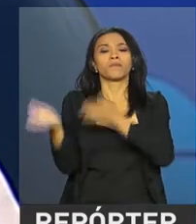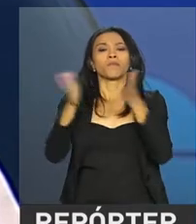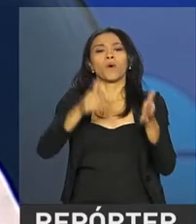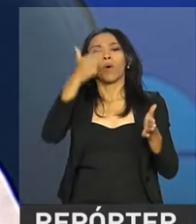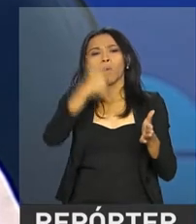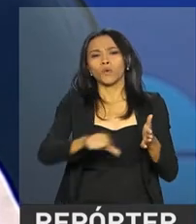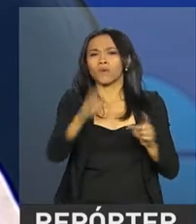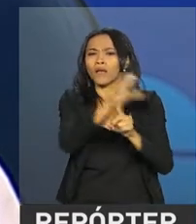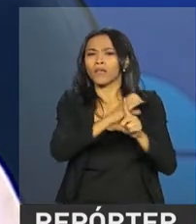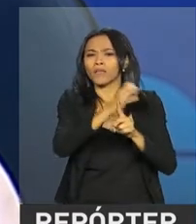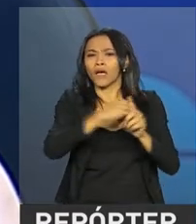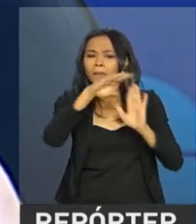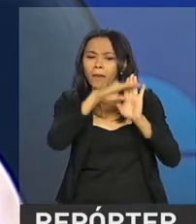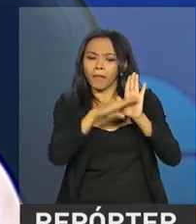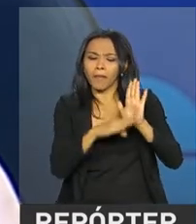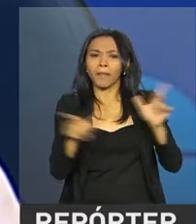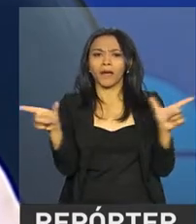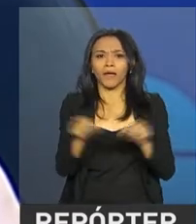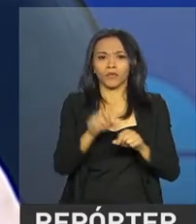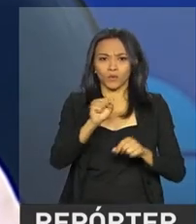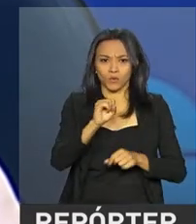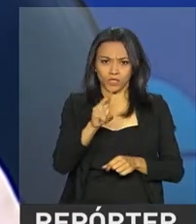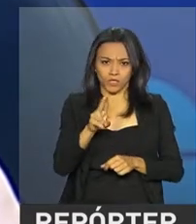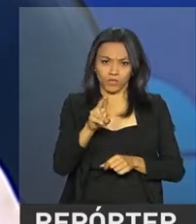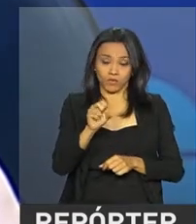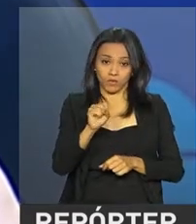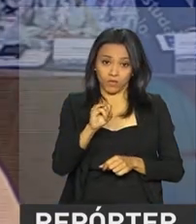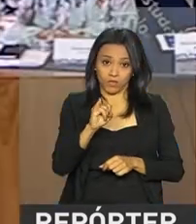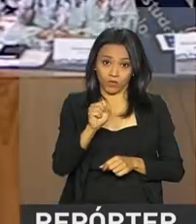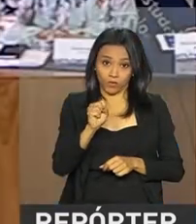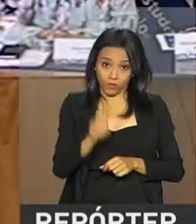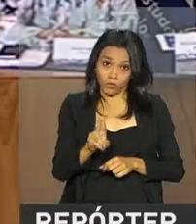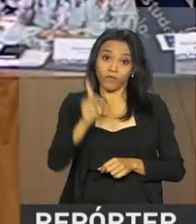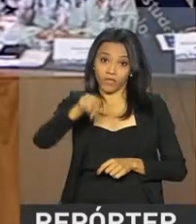SISU será divulgado oportunamente.